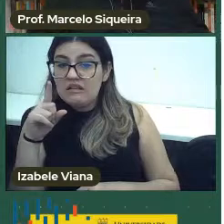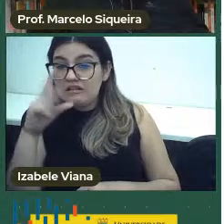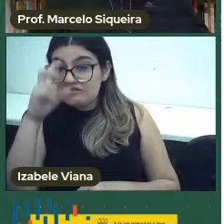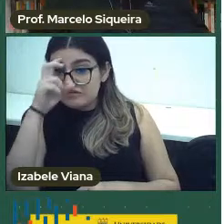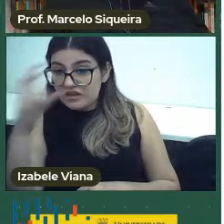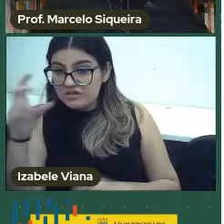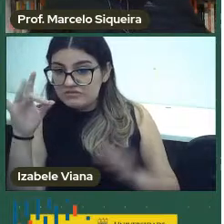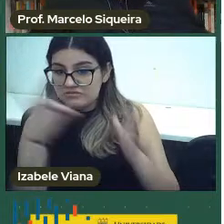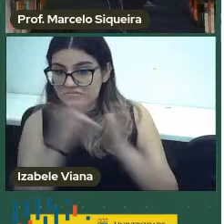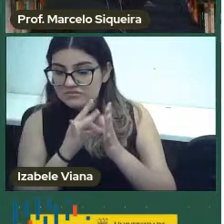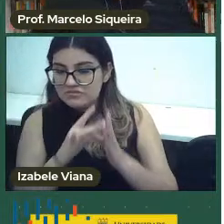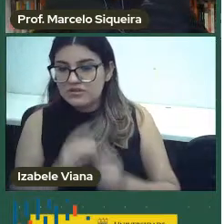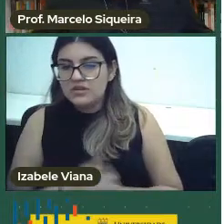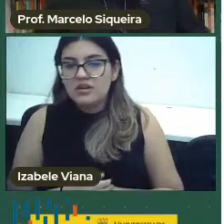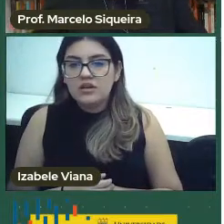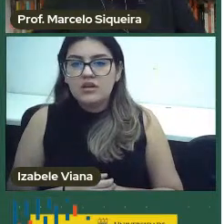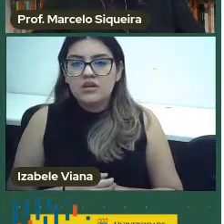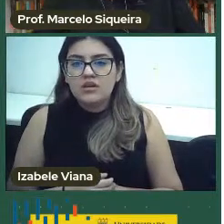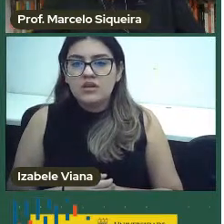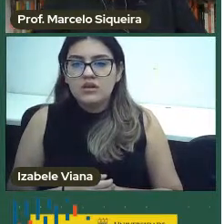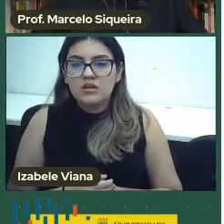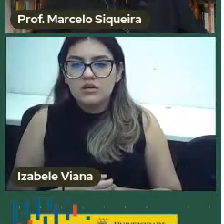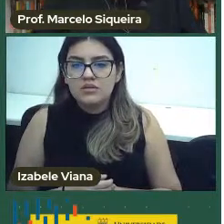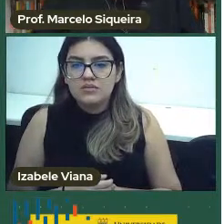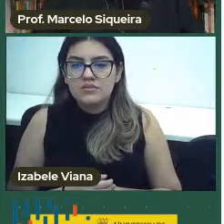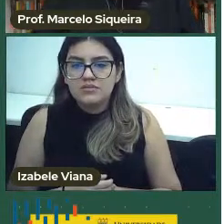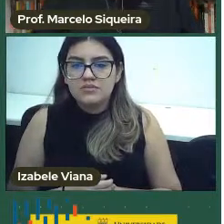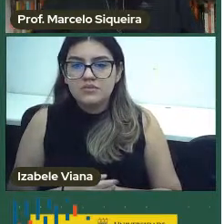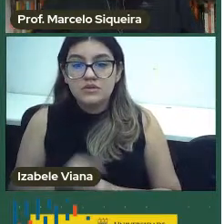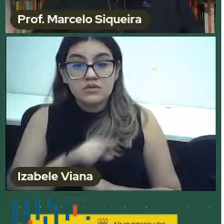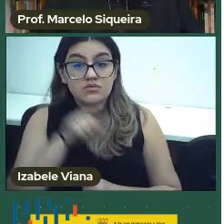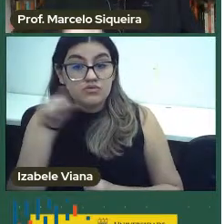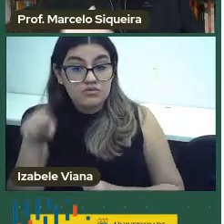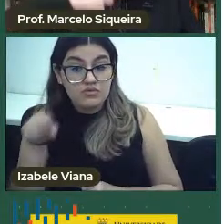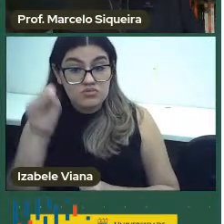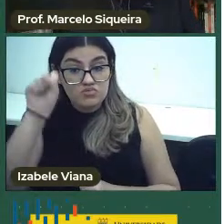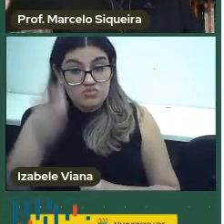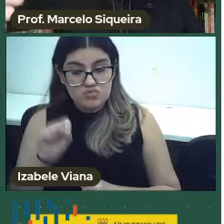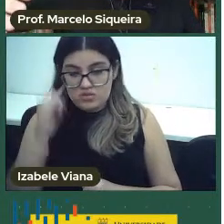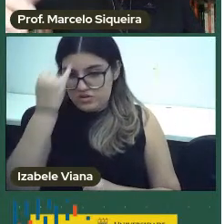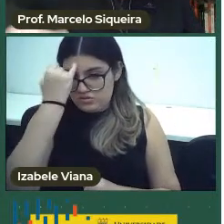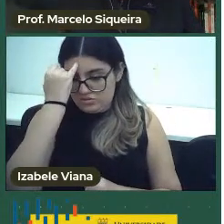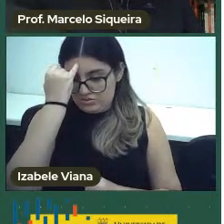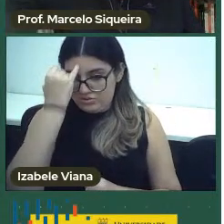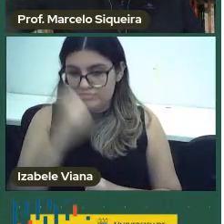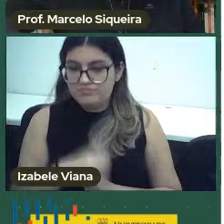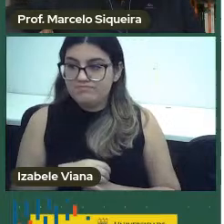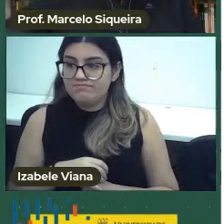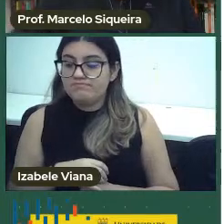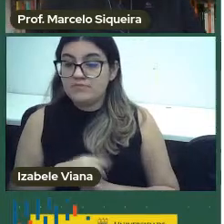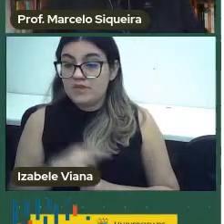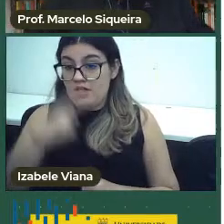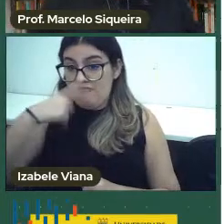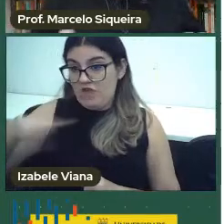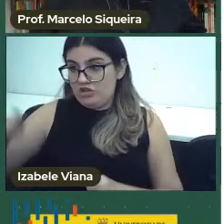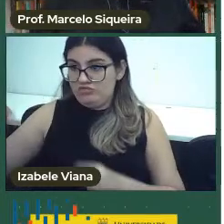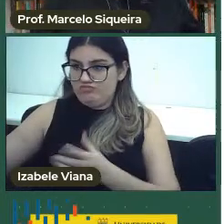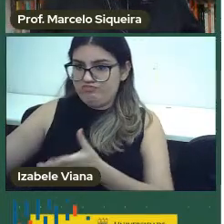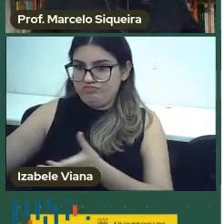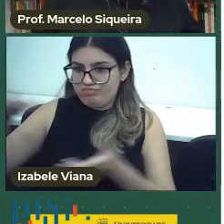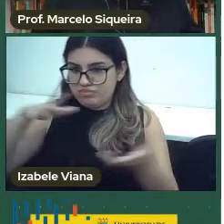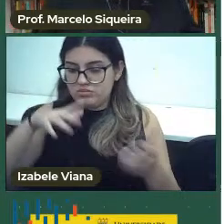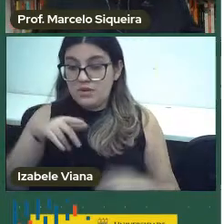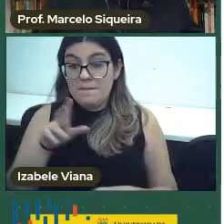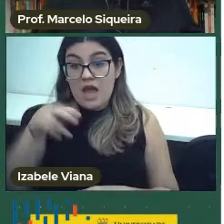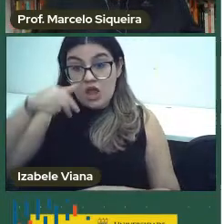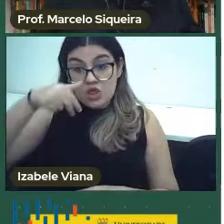Foi no sul da Índia e pegou um elefante. Só que no norte da Índia, onde ficava esse reino, ninguém